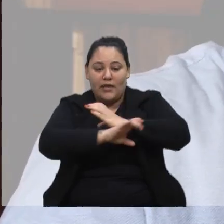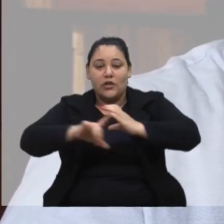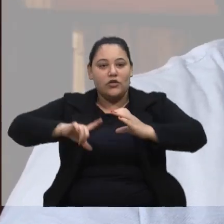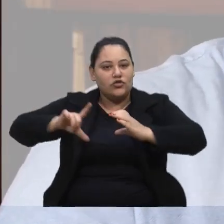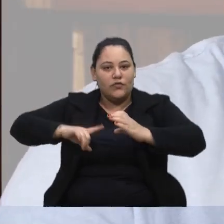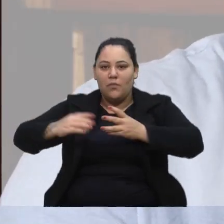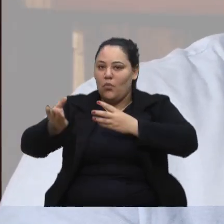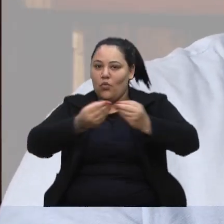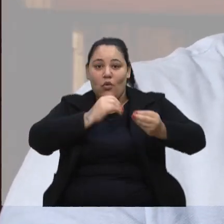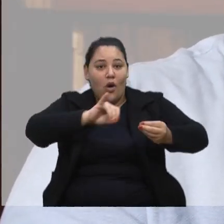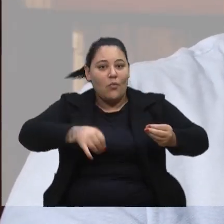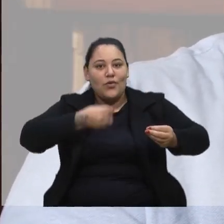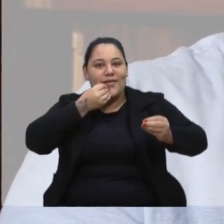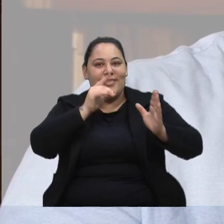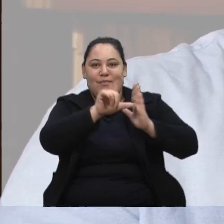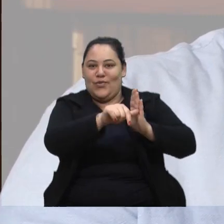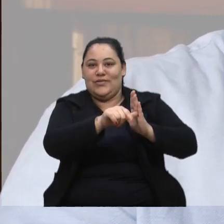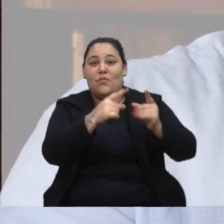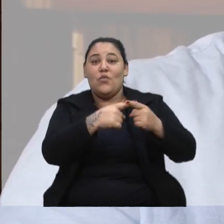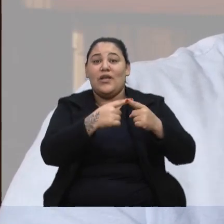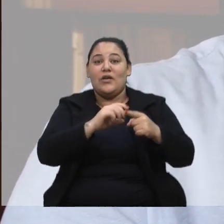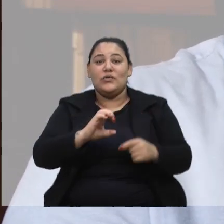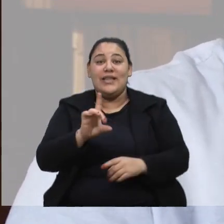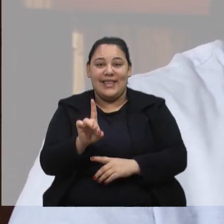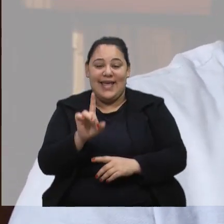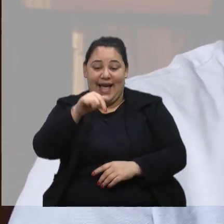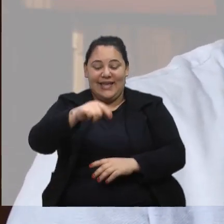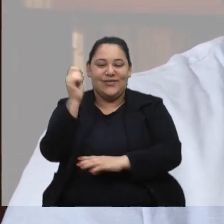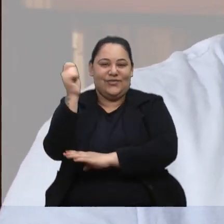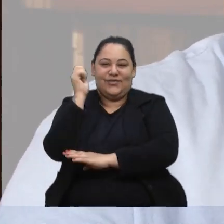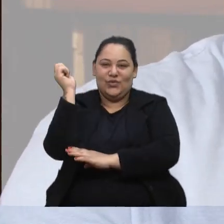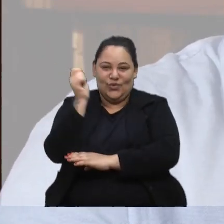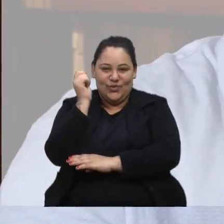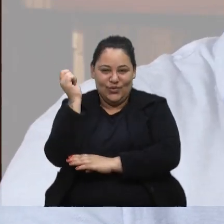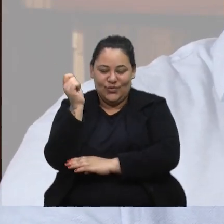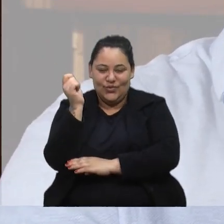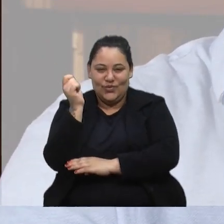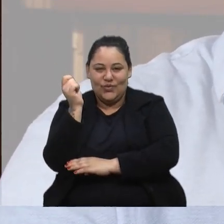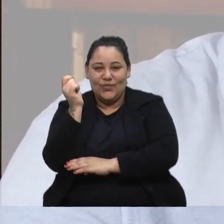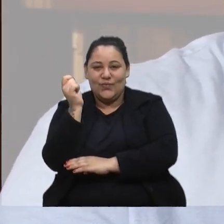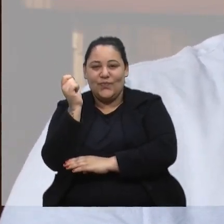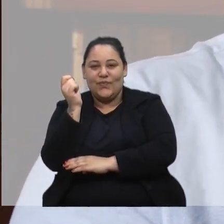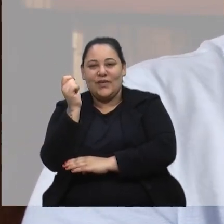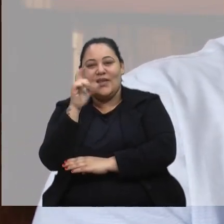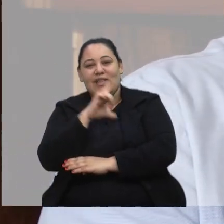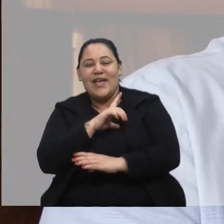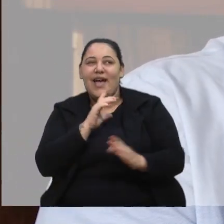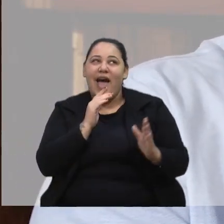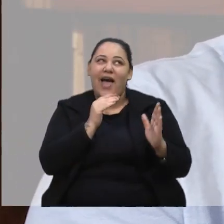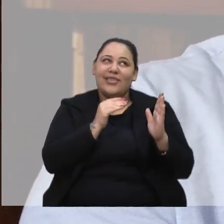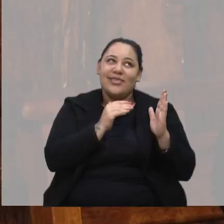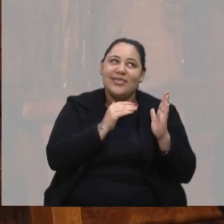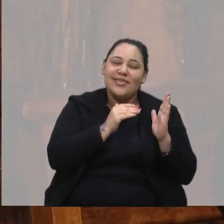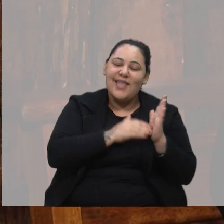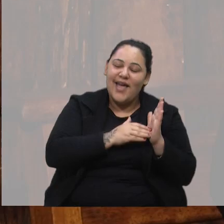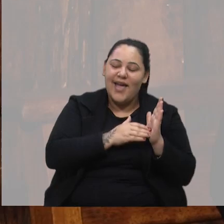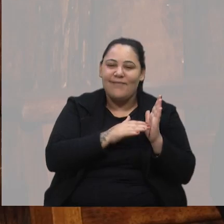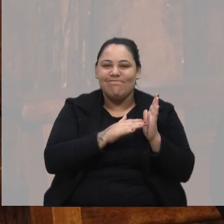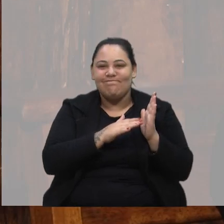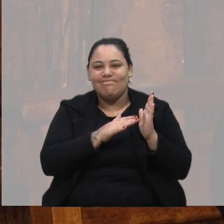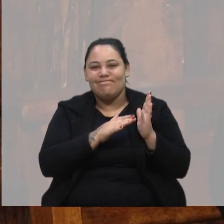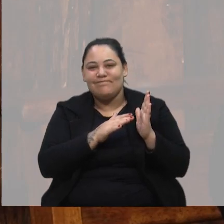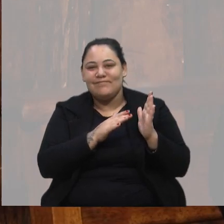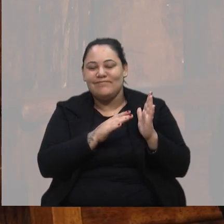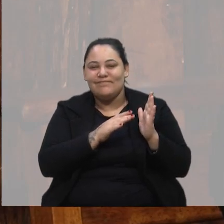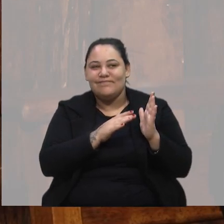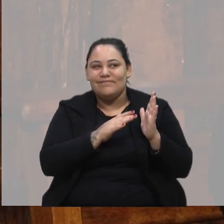portas, né? Porque o CD instrumental, aqui no Rio Grande do Sul, a gente tem até um certo ponto, né? E o